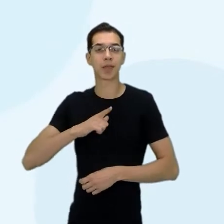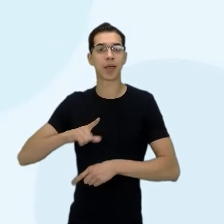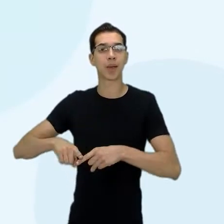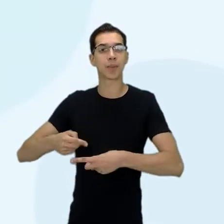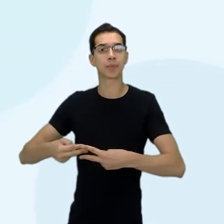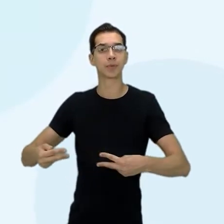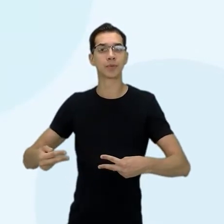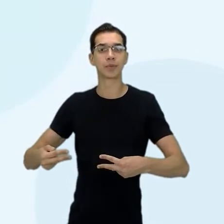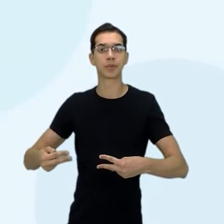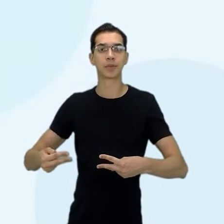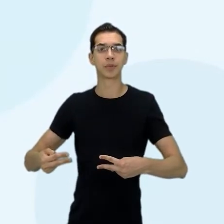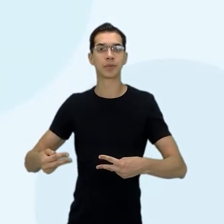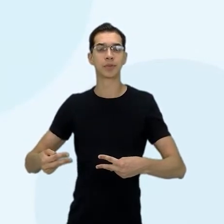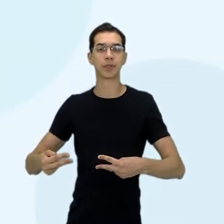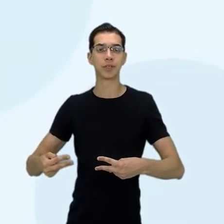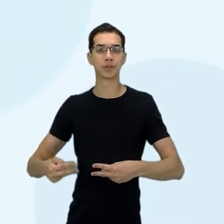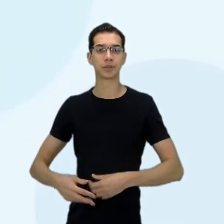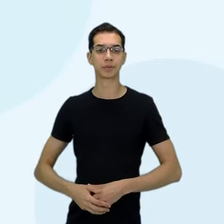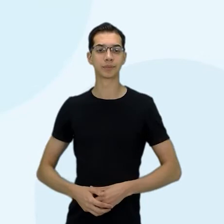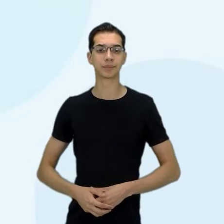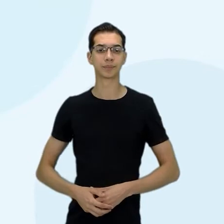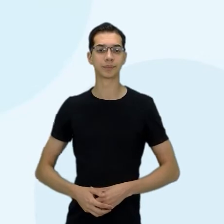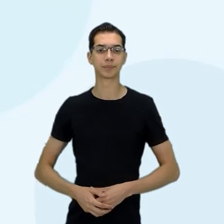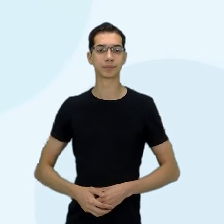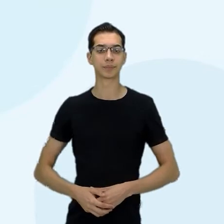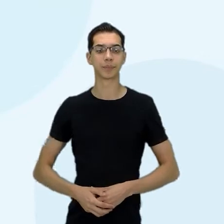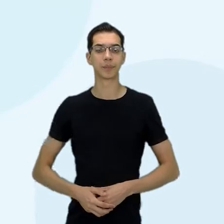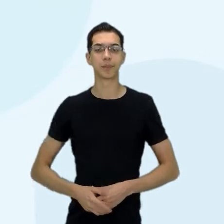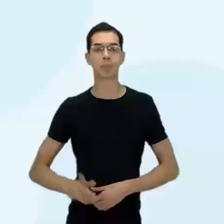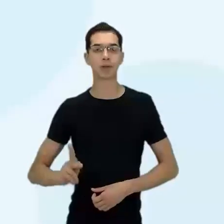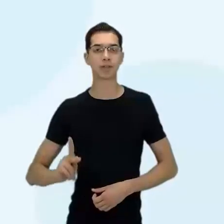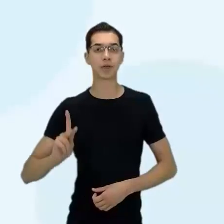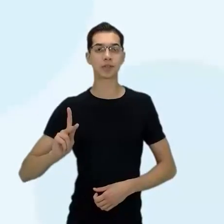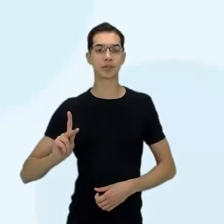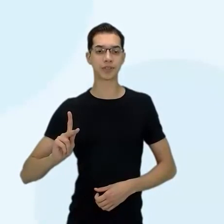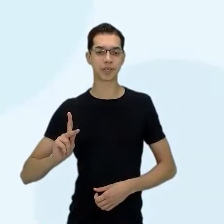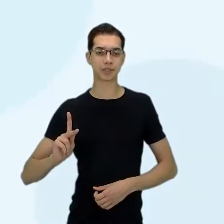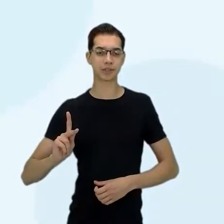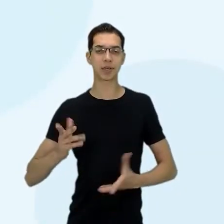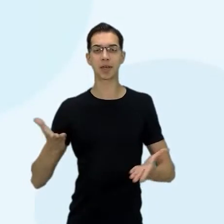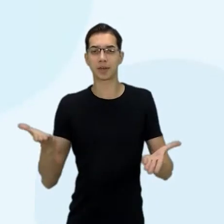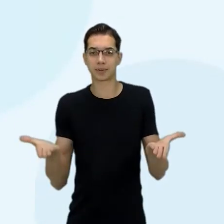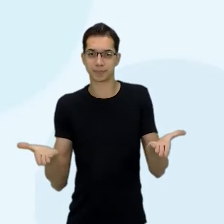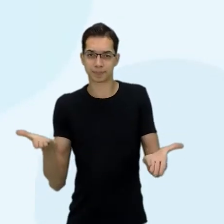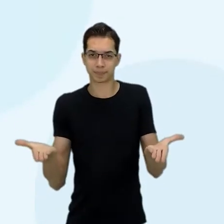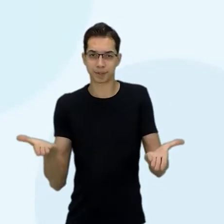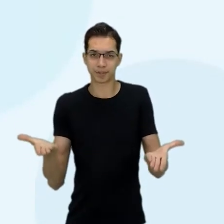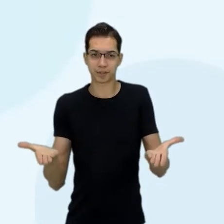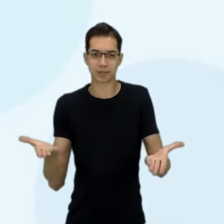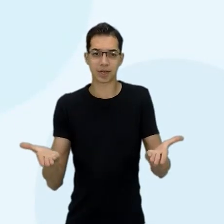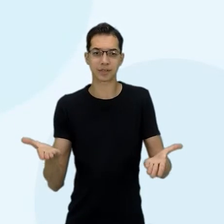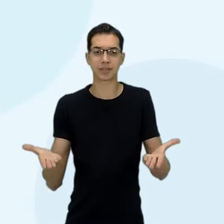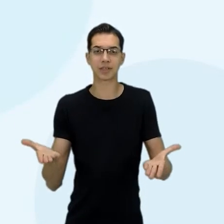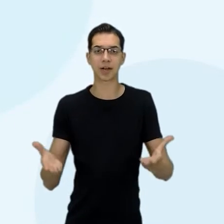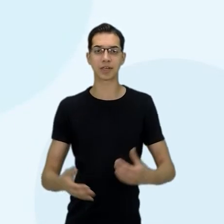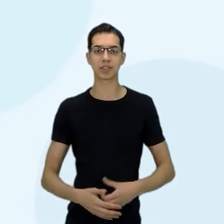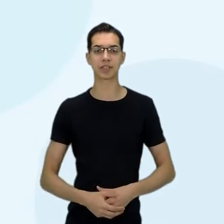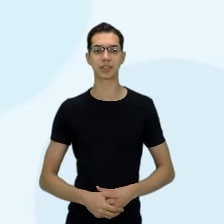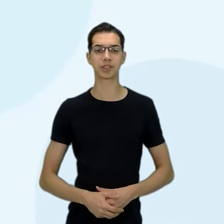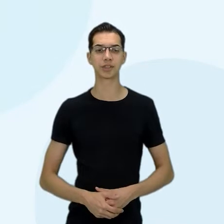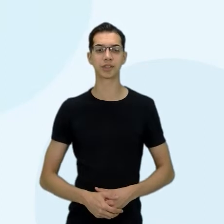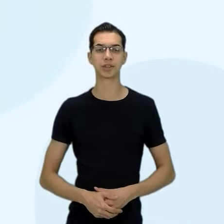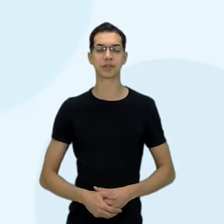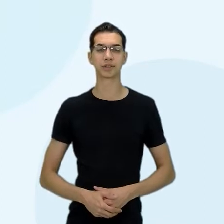enfim, que a gente pode medir em quilogramas numa balança ou em gramas também. Não tem muita coisa para a gente